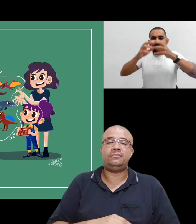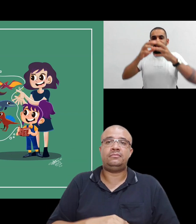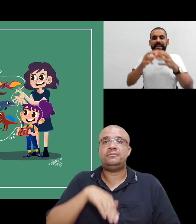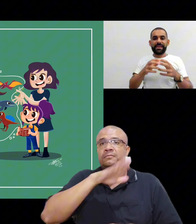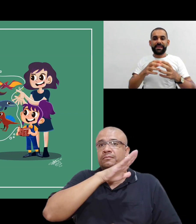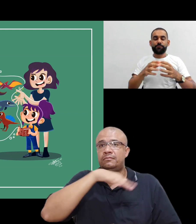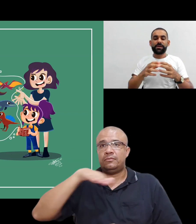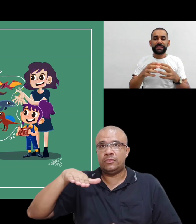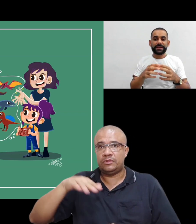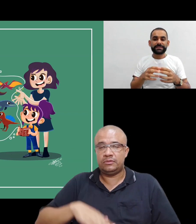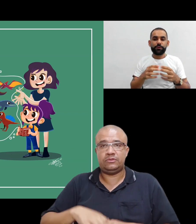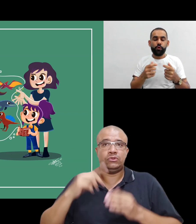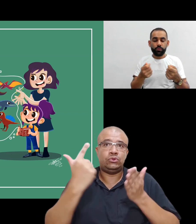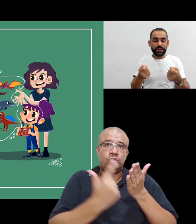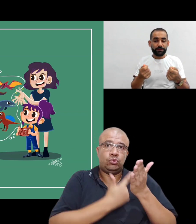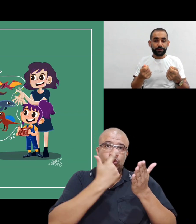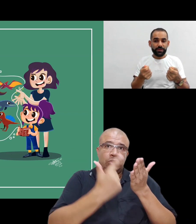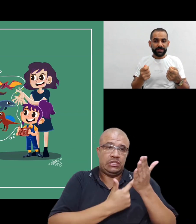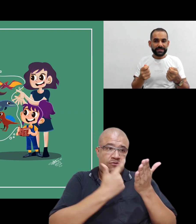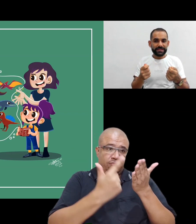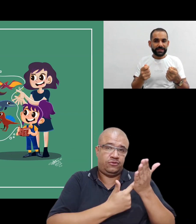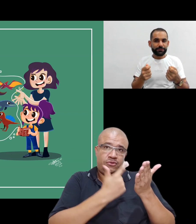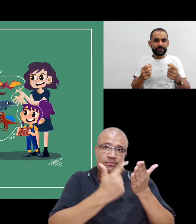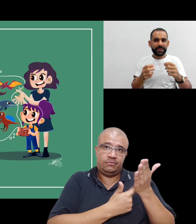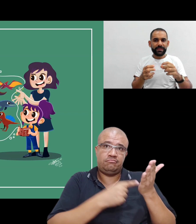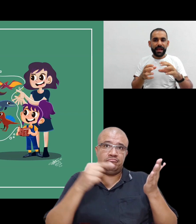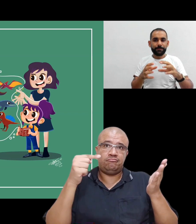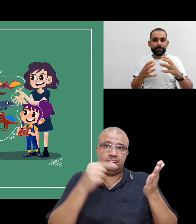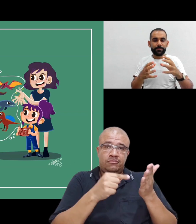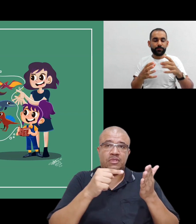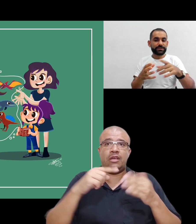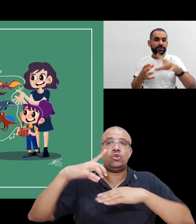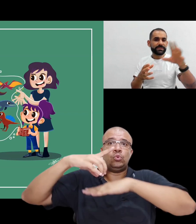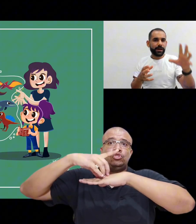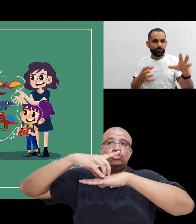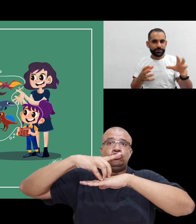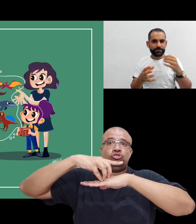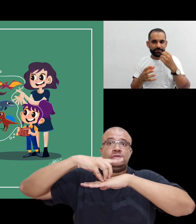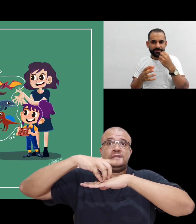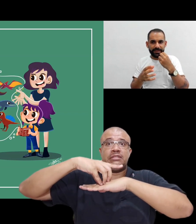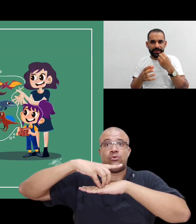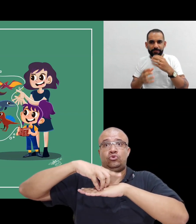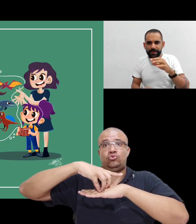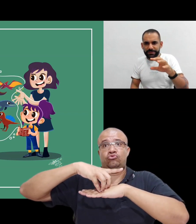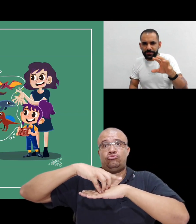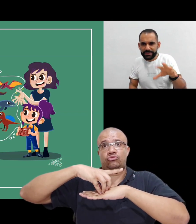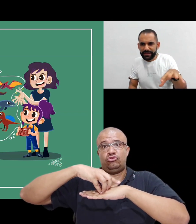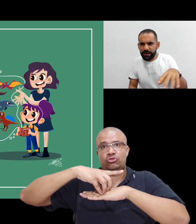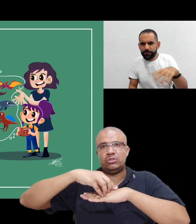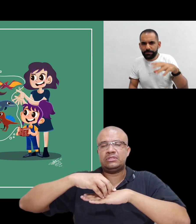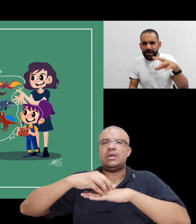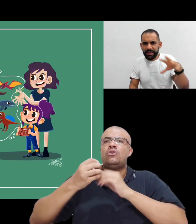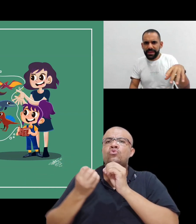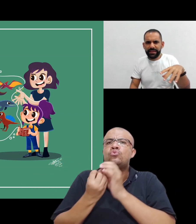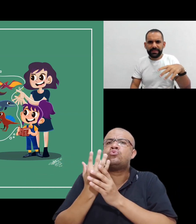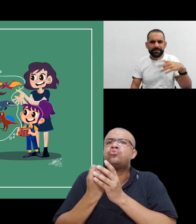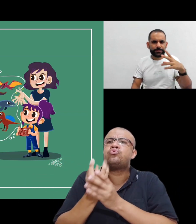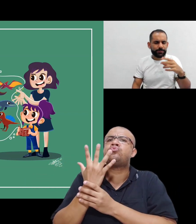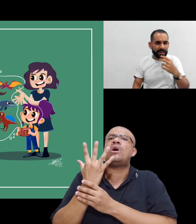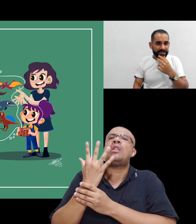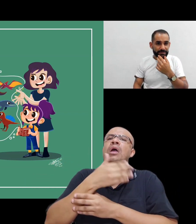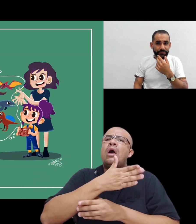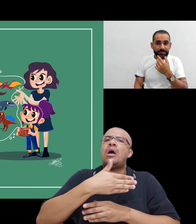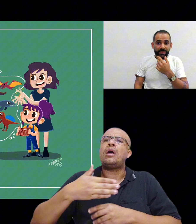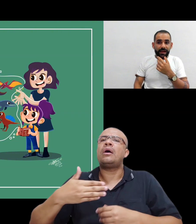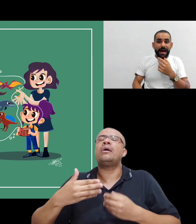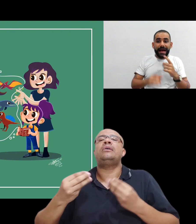legalzinha, é uma criança com um livro e nesse livro tem os dinossauros, né? Dinossauro, baleia e